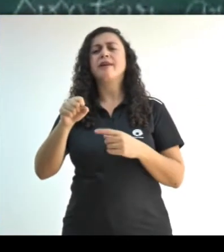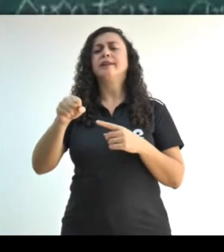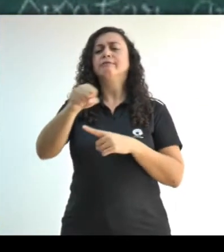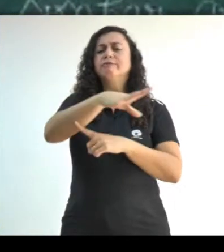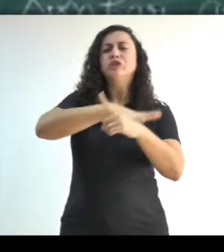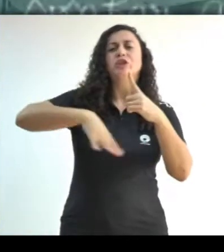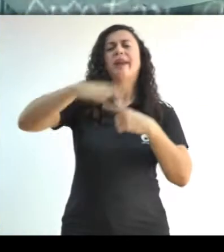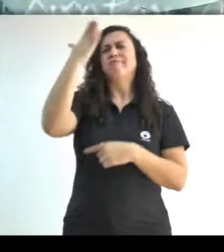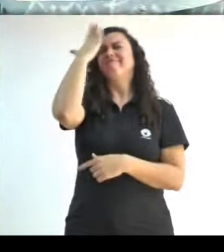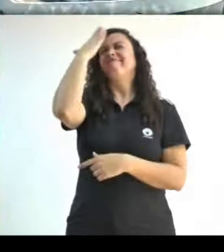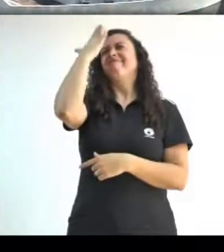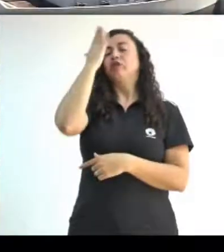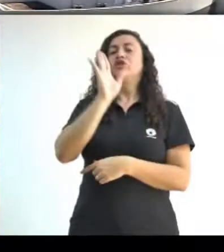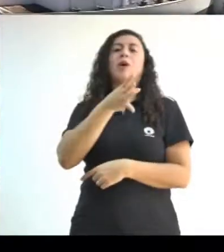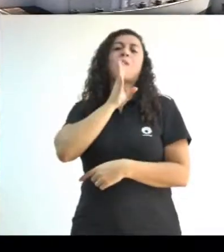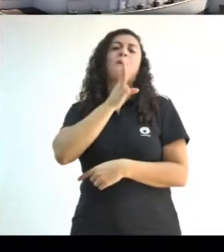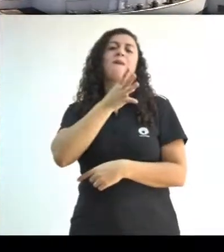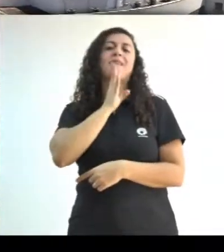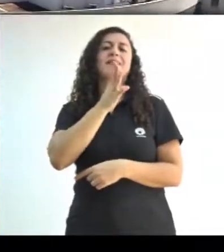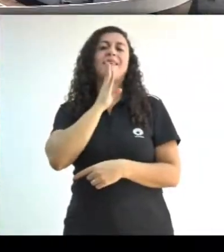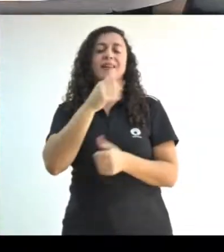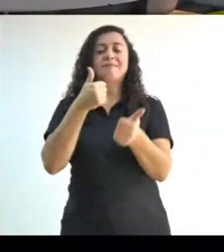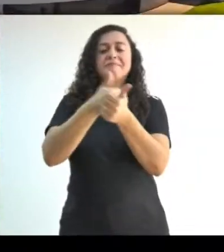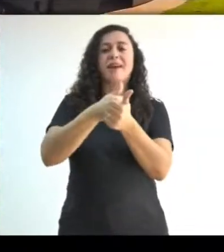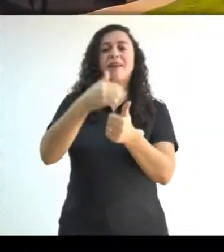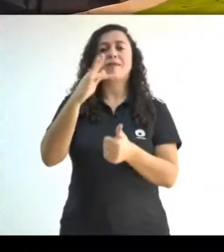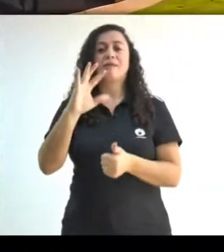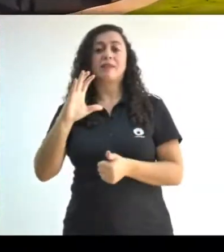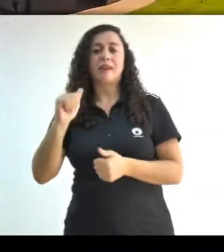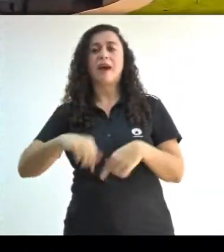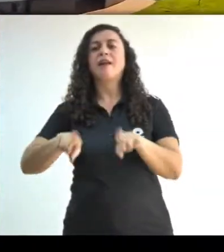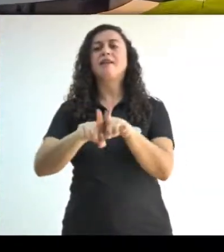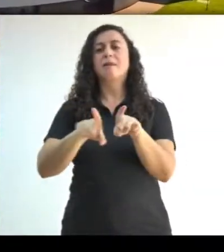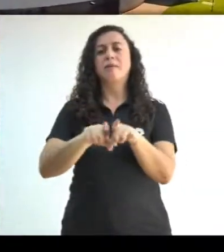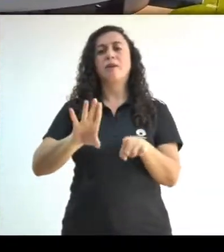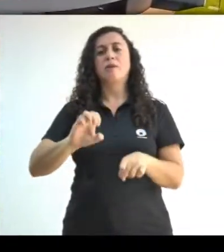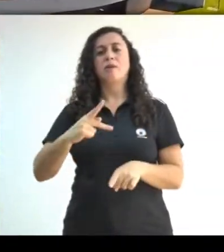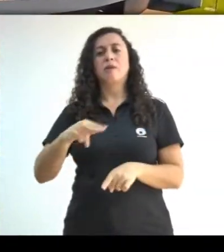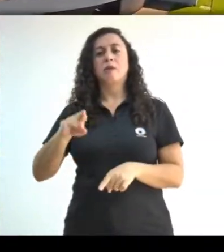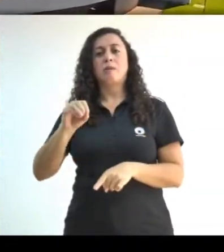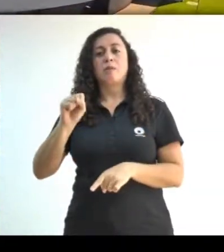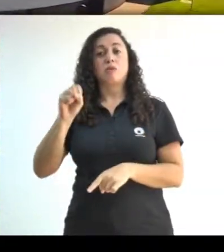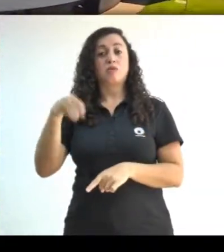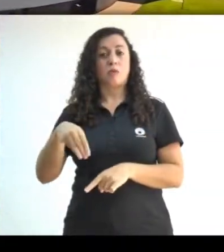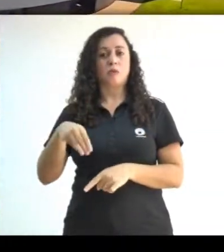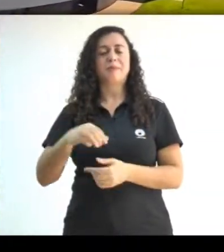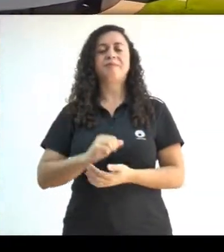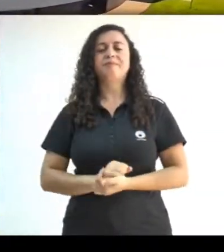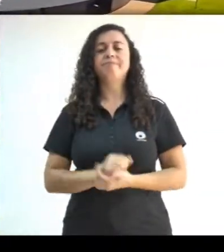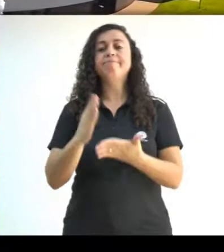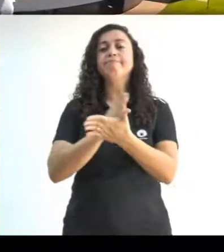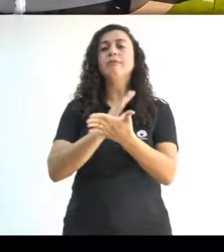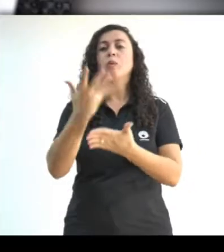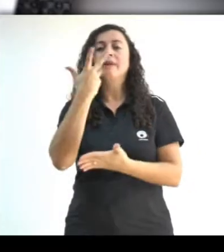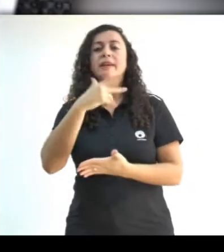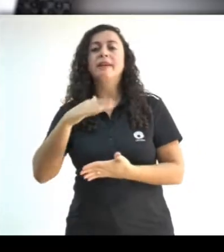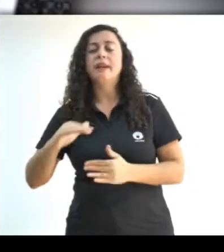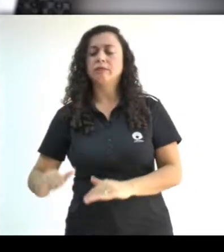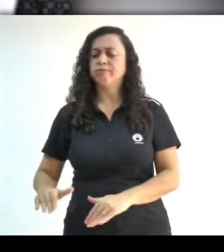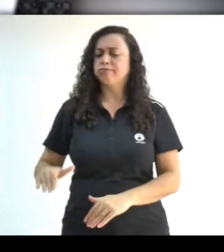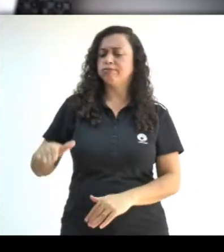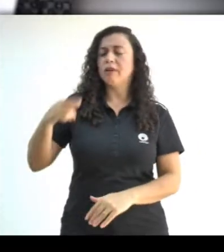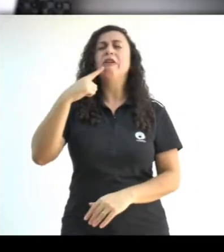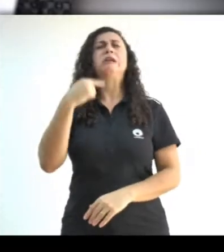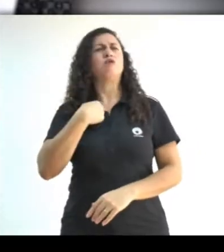ouvidos da comunidade ao redor da FCA e do Centro de Promoção Social. Algumas crianças crescem dizendo